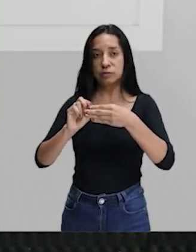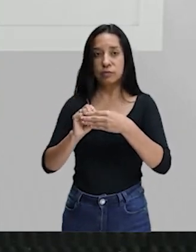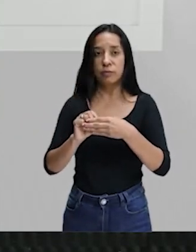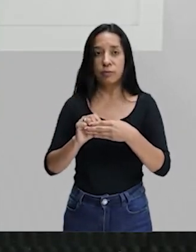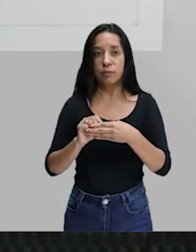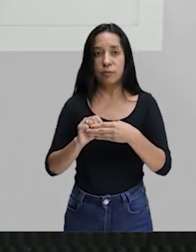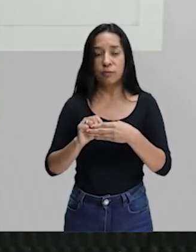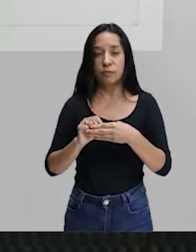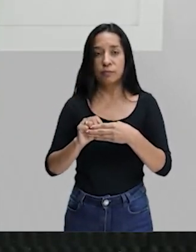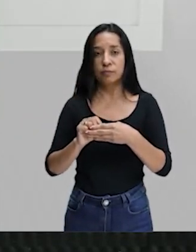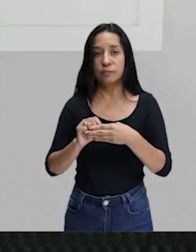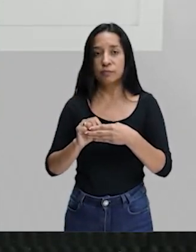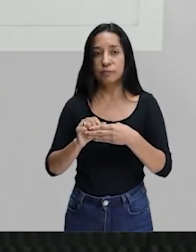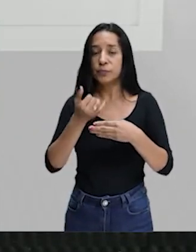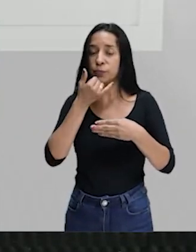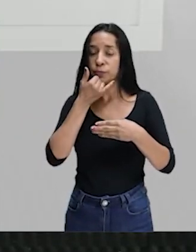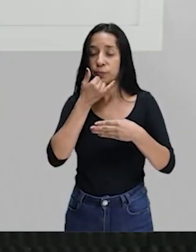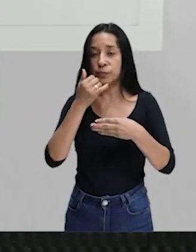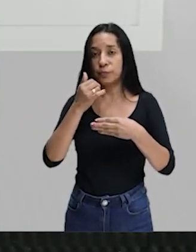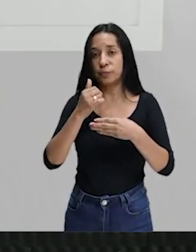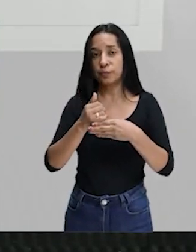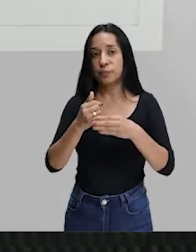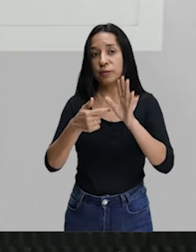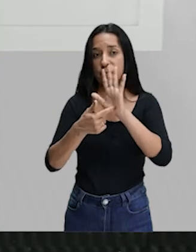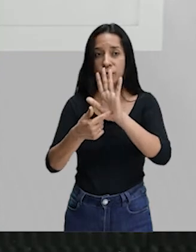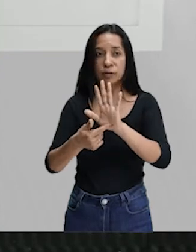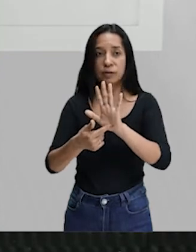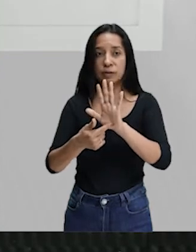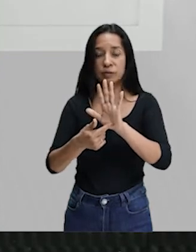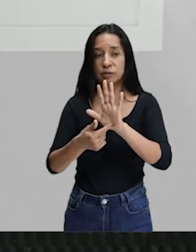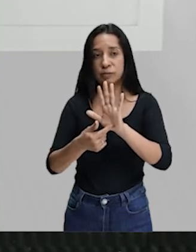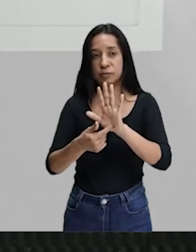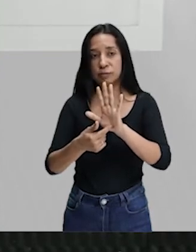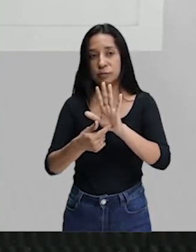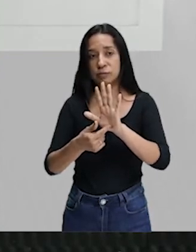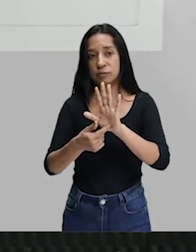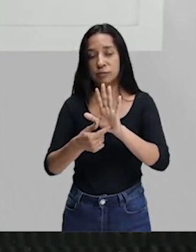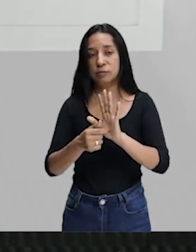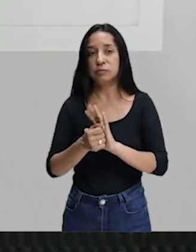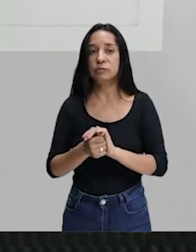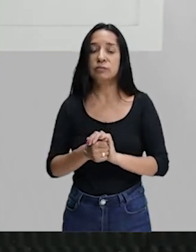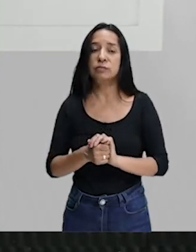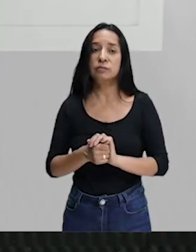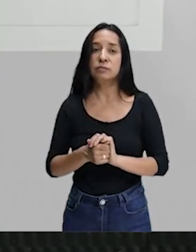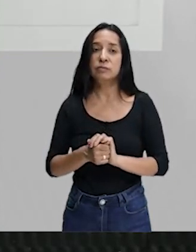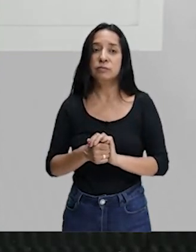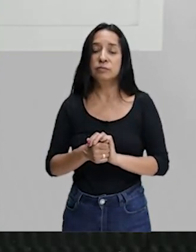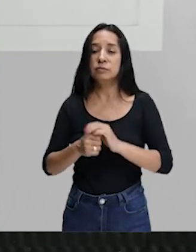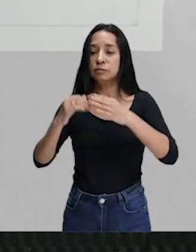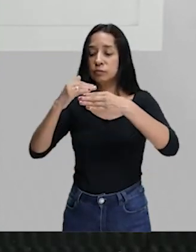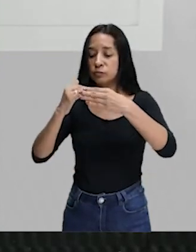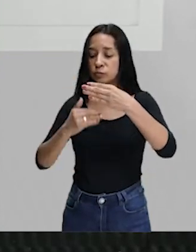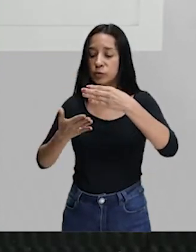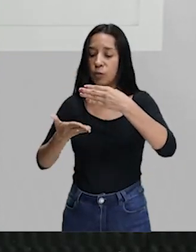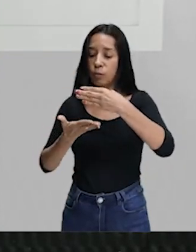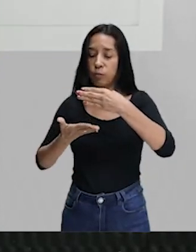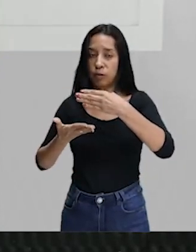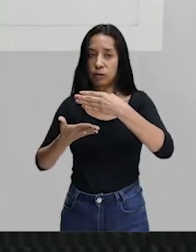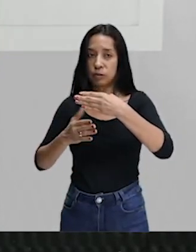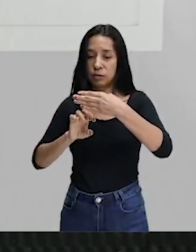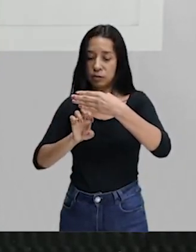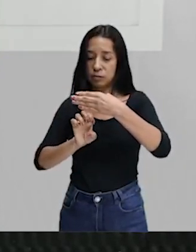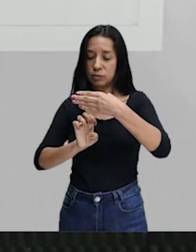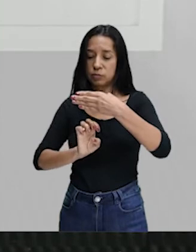Na verdade, ele é representado aqui. Então, essa vai ser a espessura, em que este calor ele vai ter